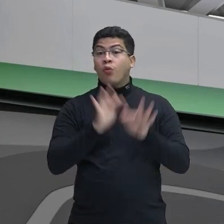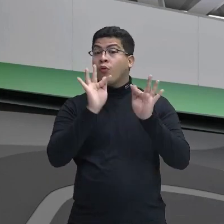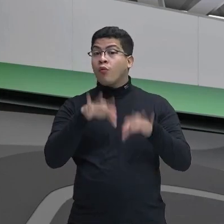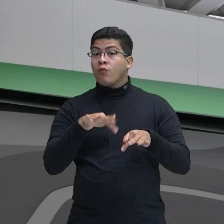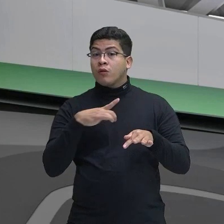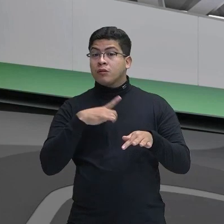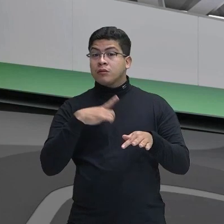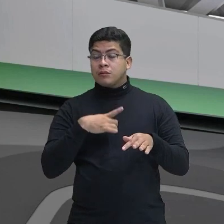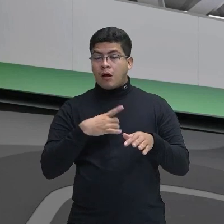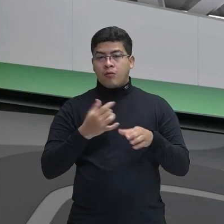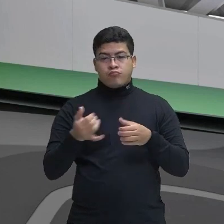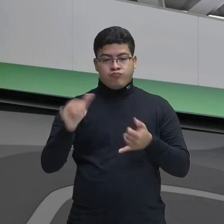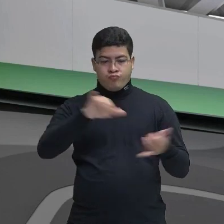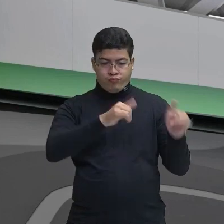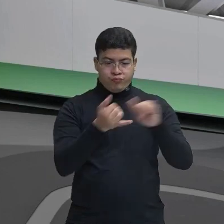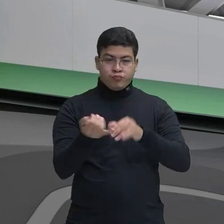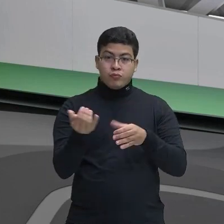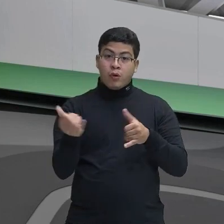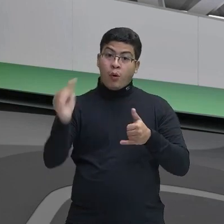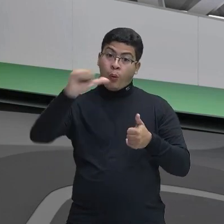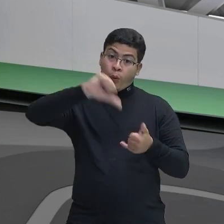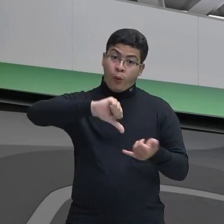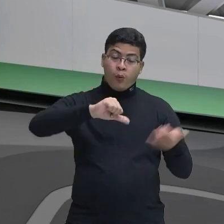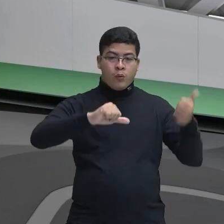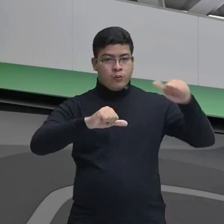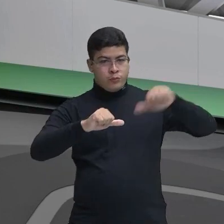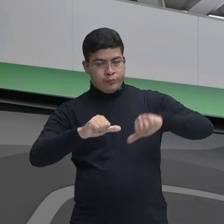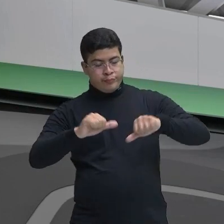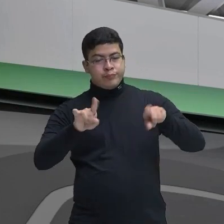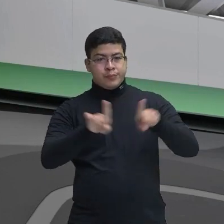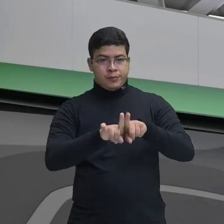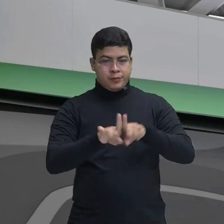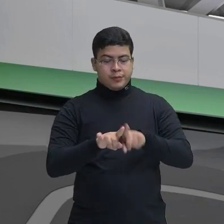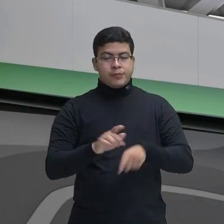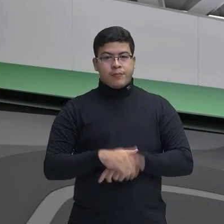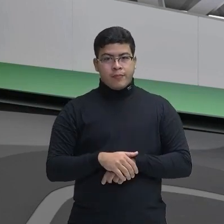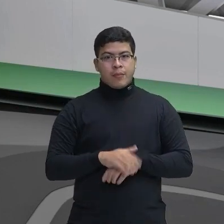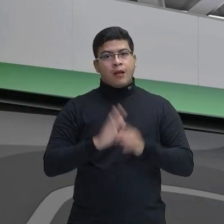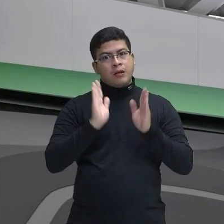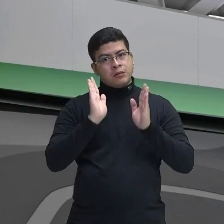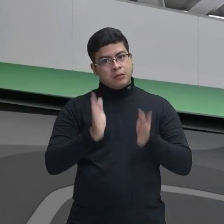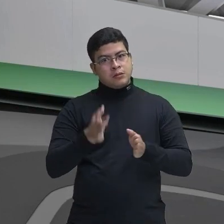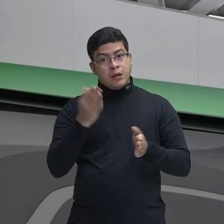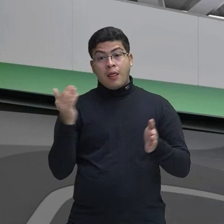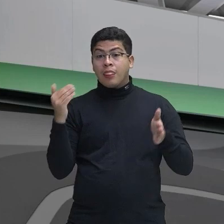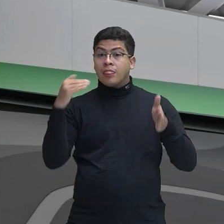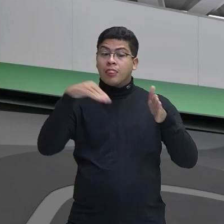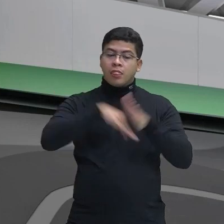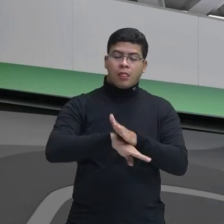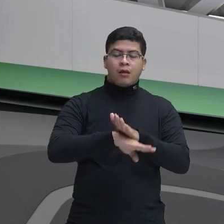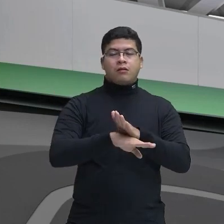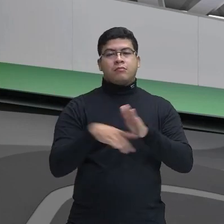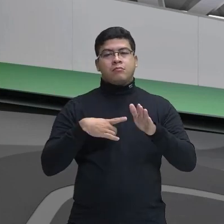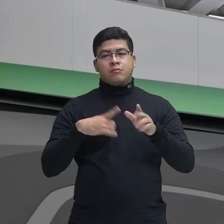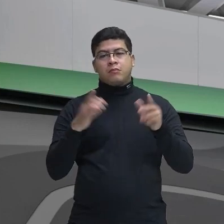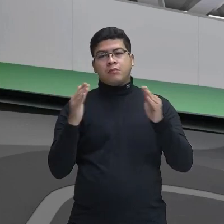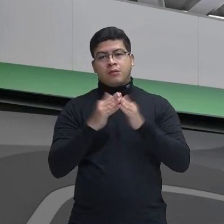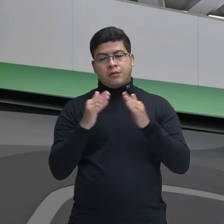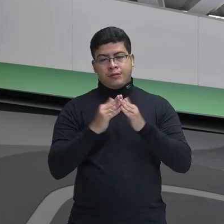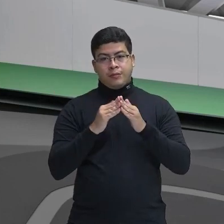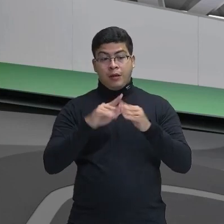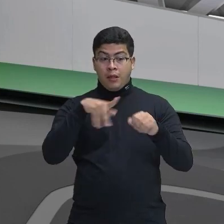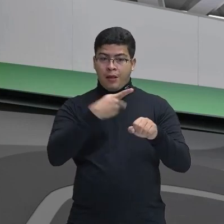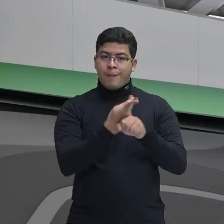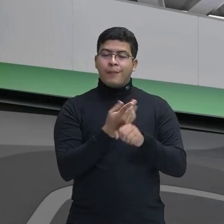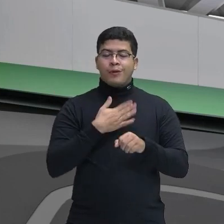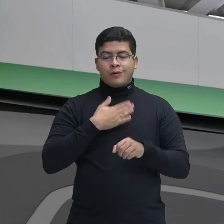a desinfecção com adição de cloro e flúor, até ela chegar no reservatório e chegar na nossa casa.